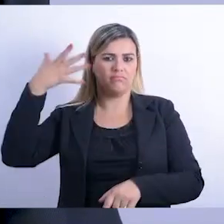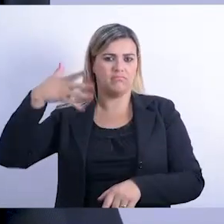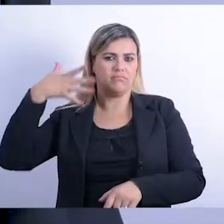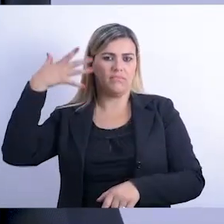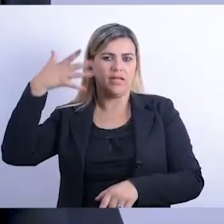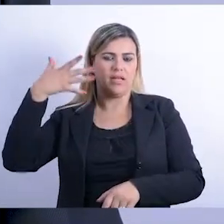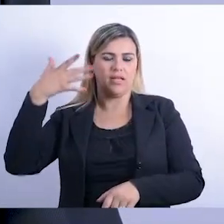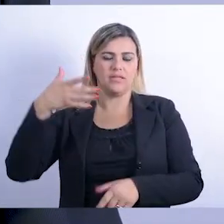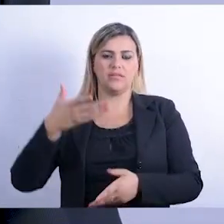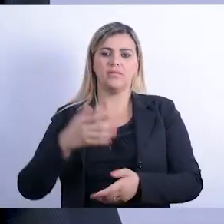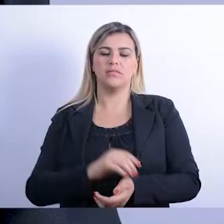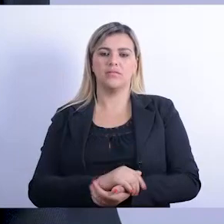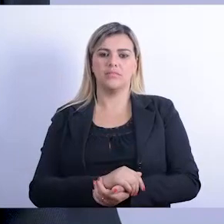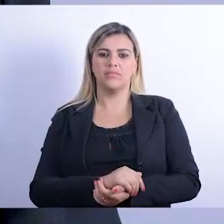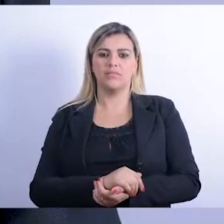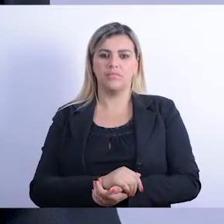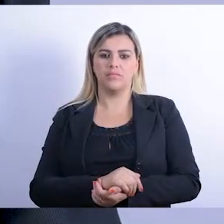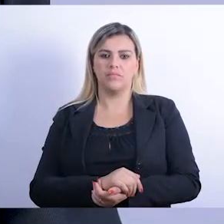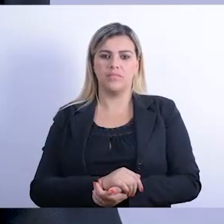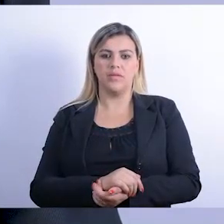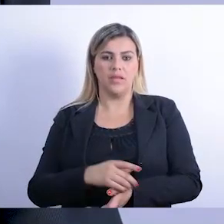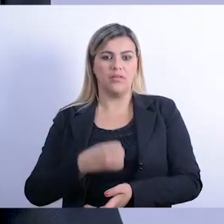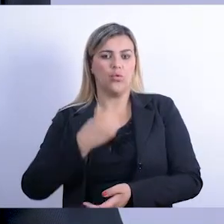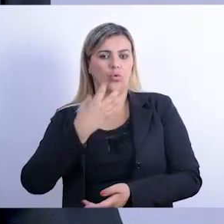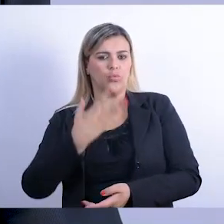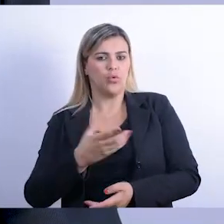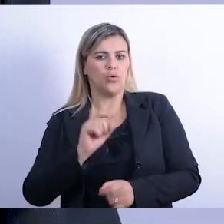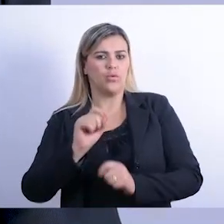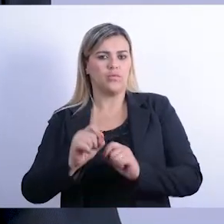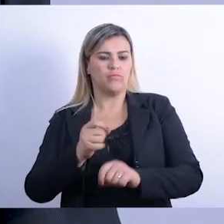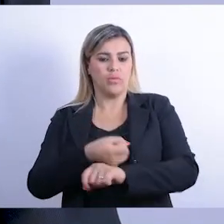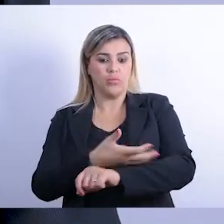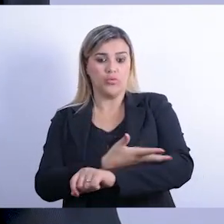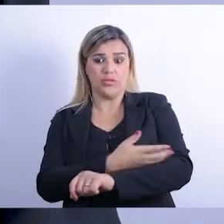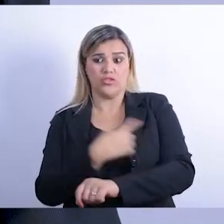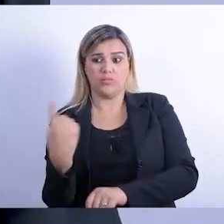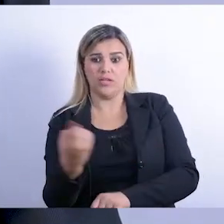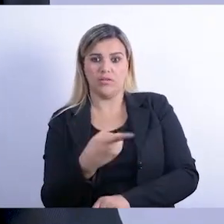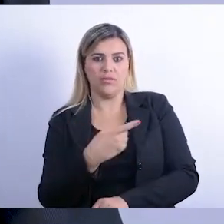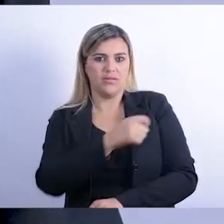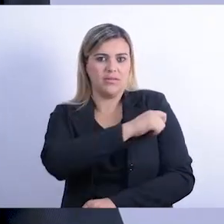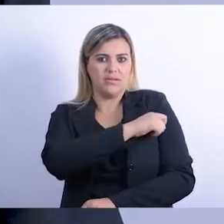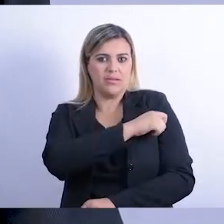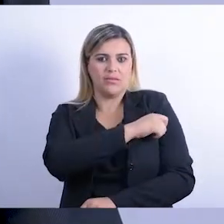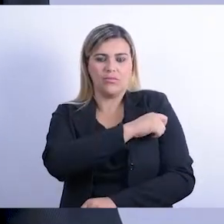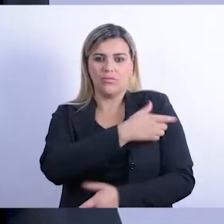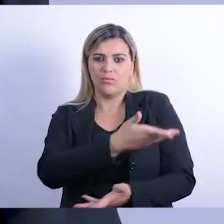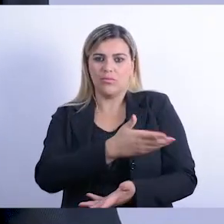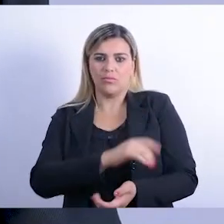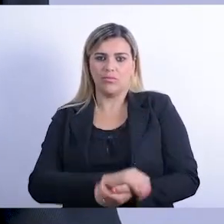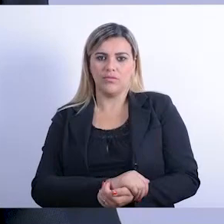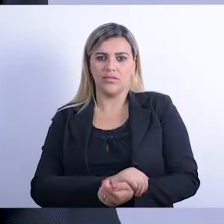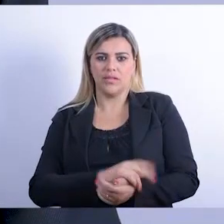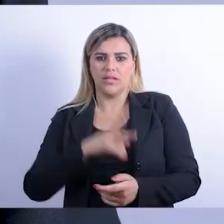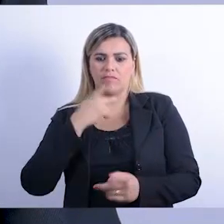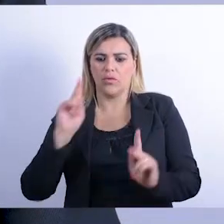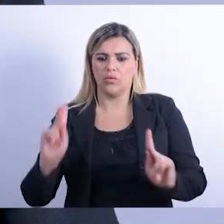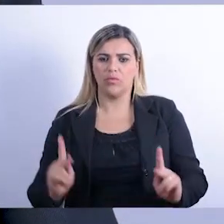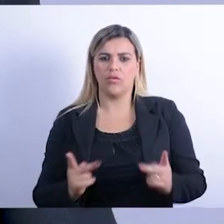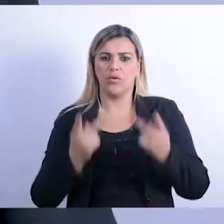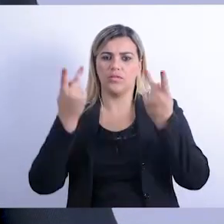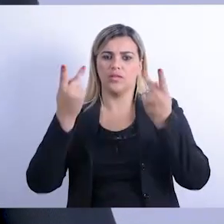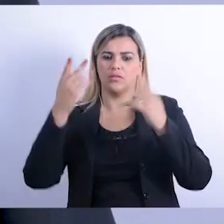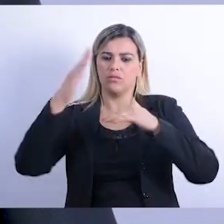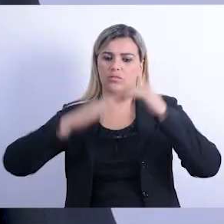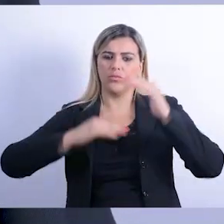salão principal do Minas Centro e fez um depoimento que foi muito emocionante para nós, porque ele foi falar